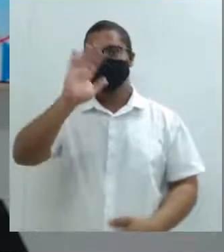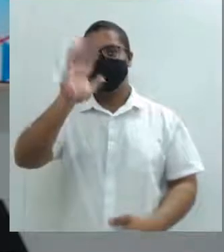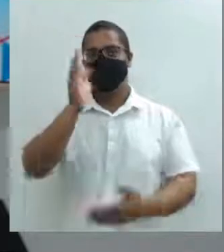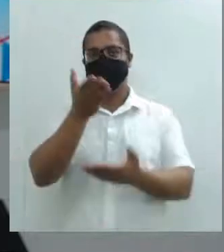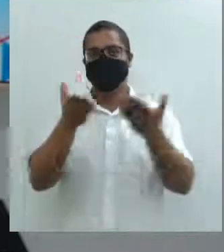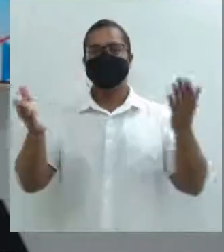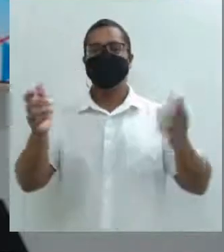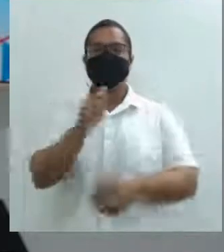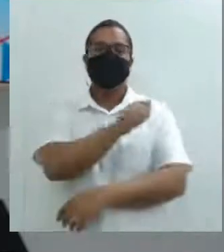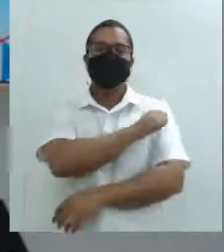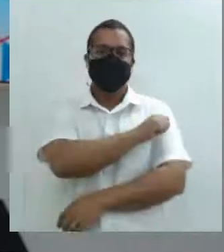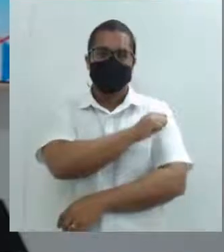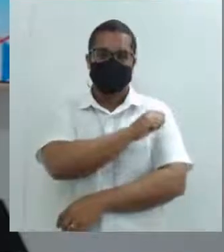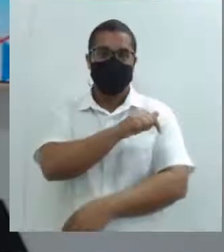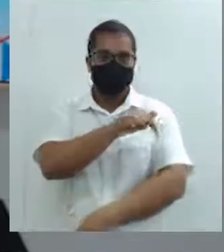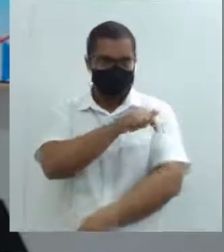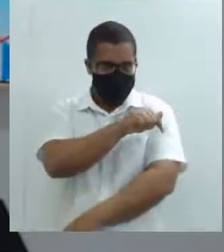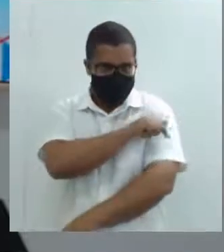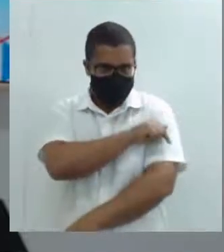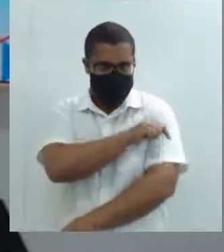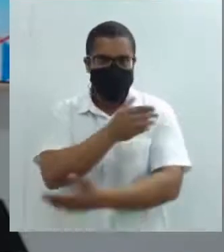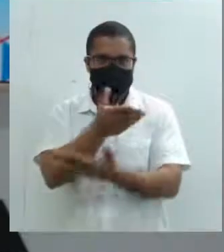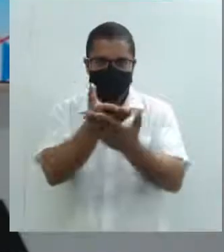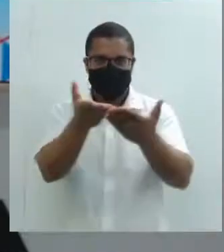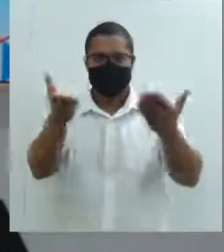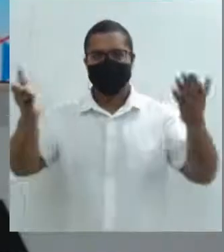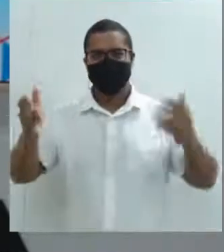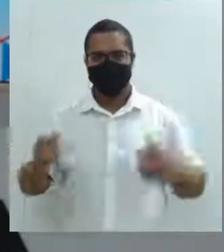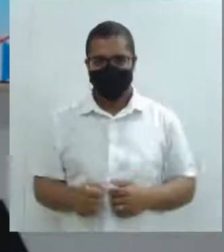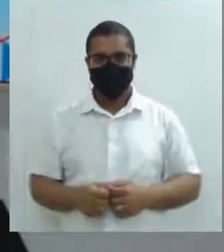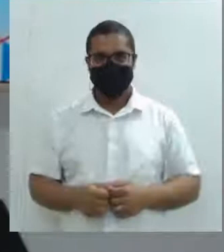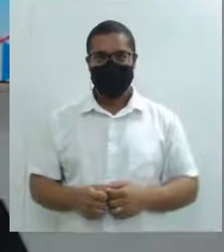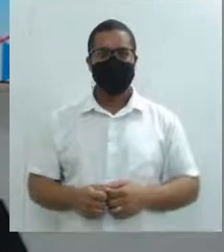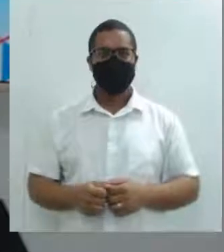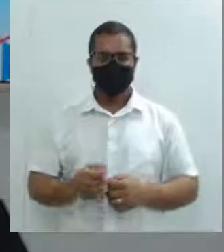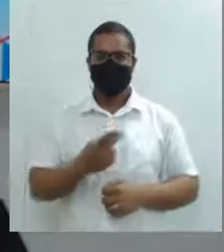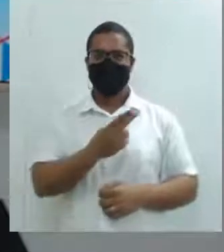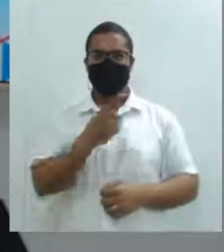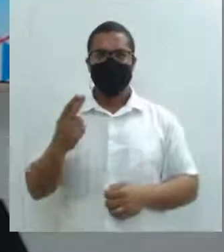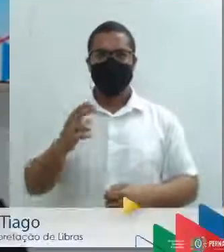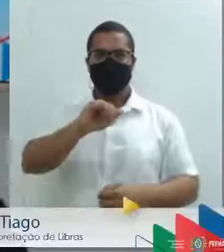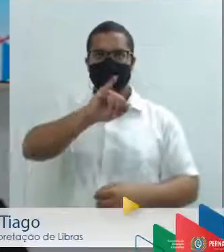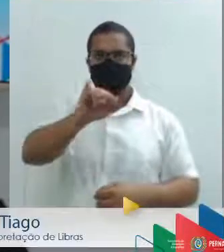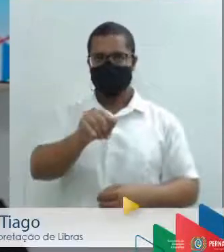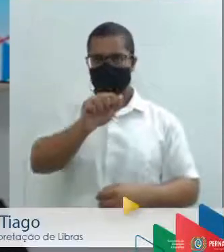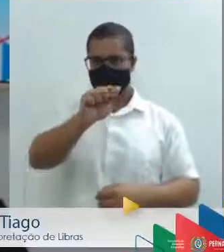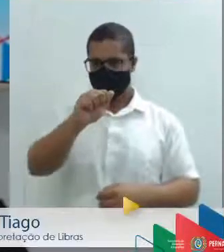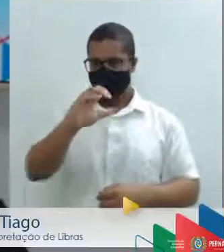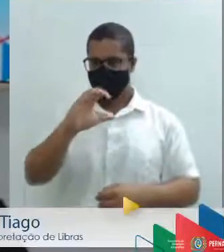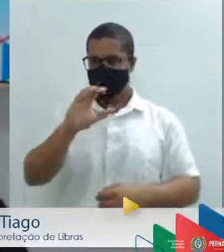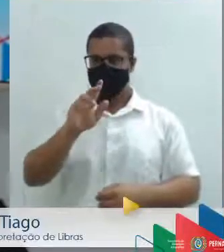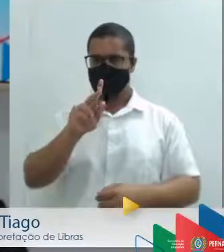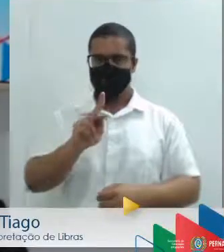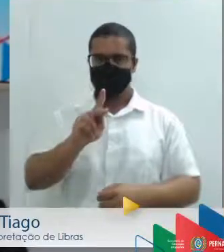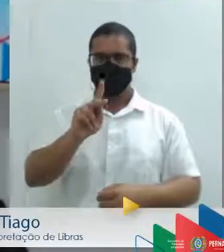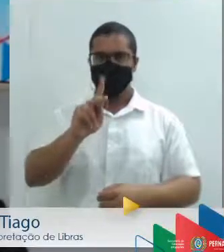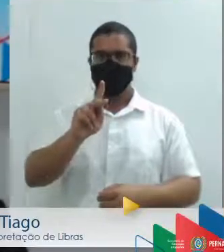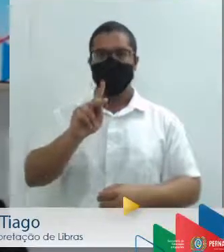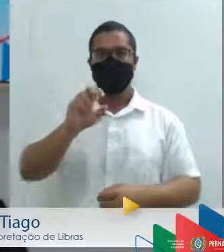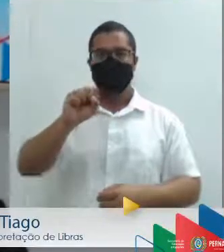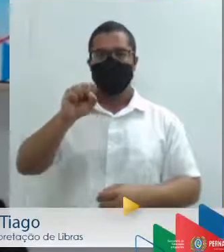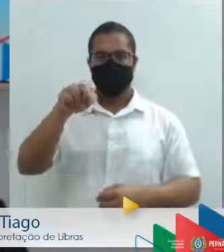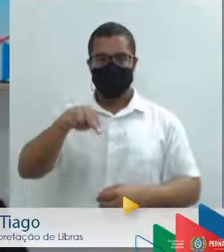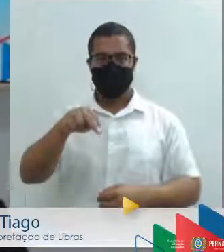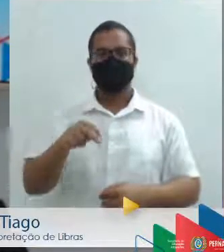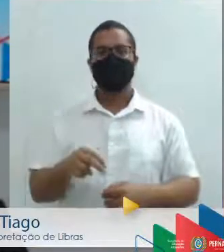Olá, estudantes do sétimo ano do Ensino Fundamental. Eu sou o professor Jackson Carvalho. Estou aqui para ministrar